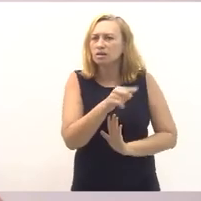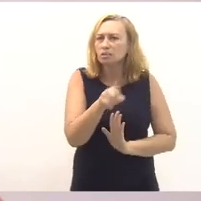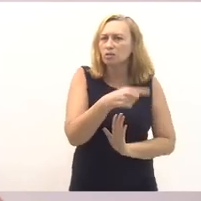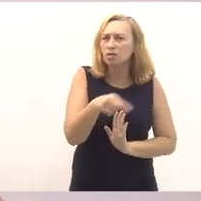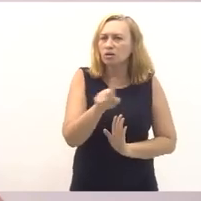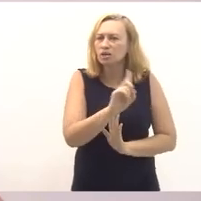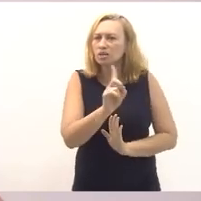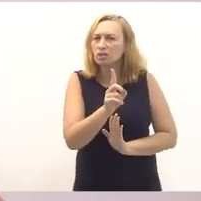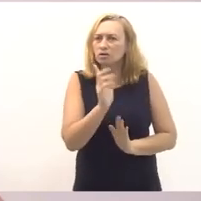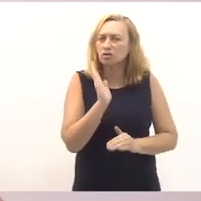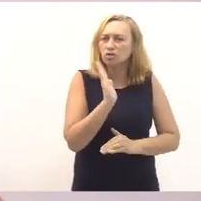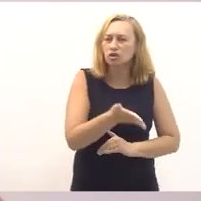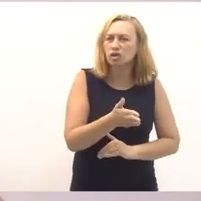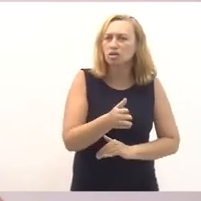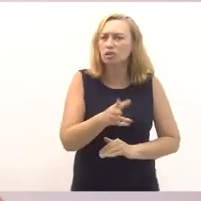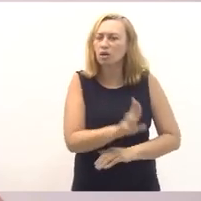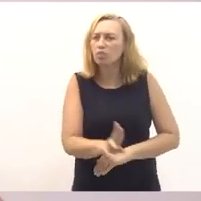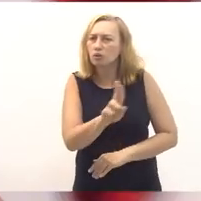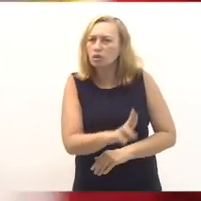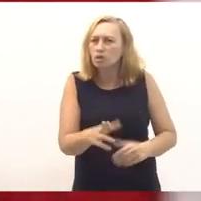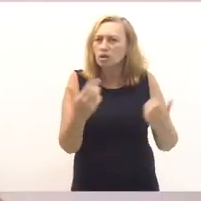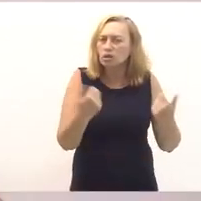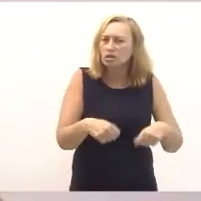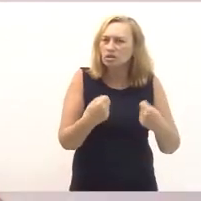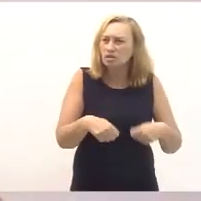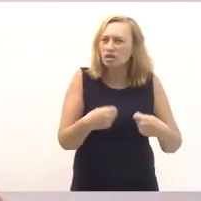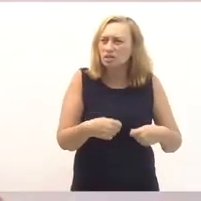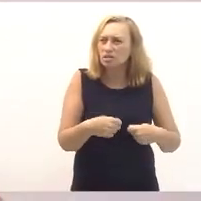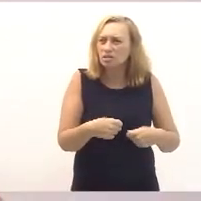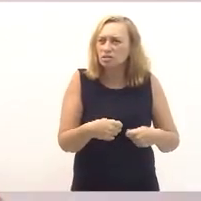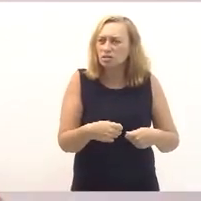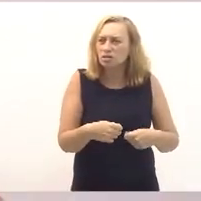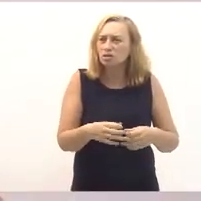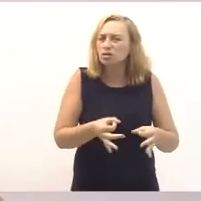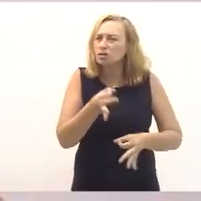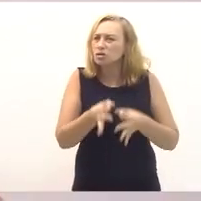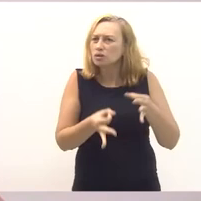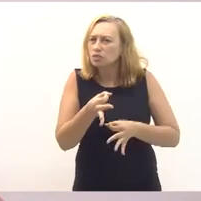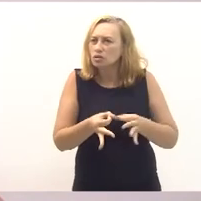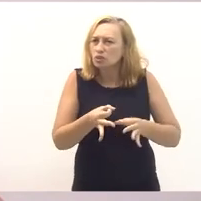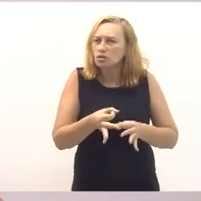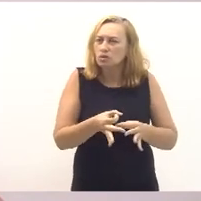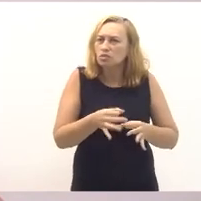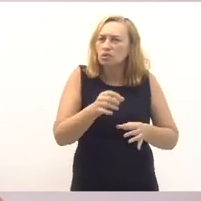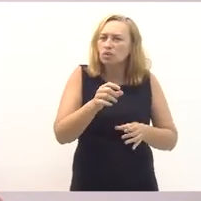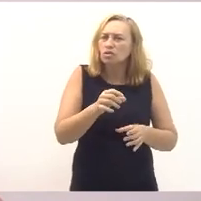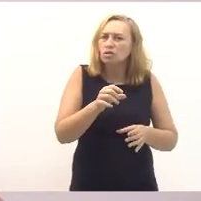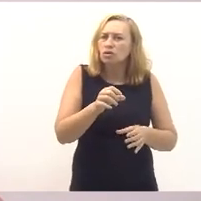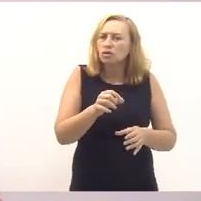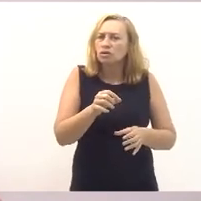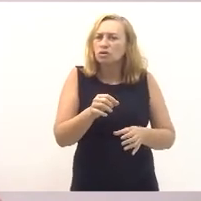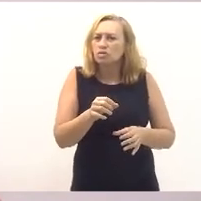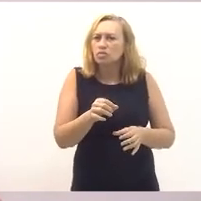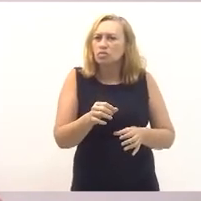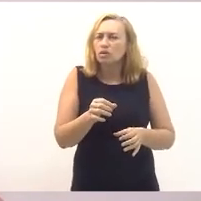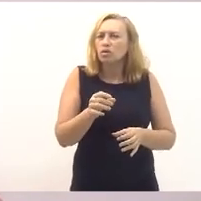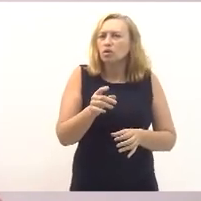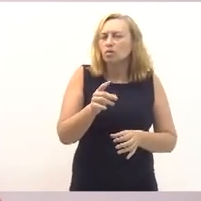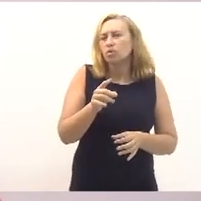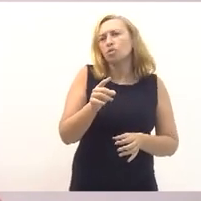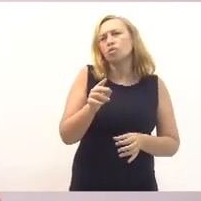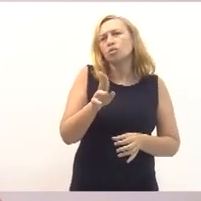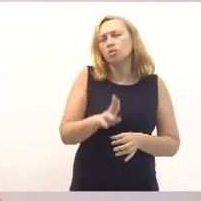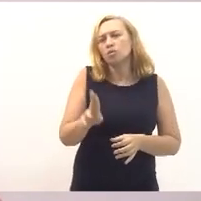e não diretamente ao seu uso a nem a necessidade judicializar o cultivo doméstico é um crime contra a população